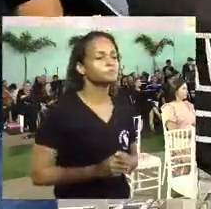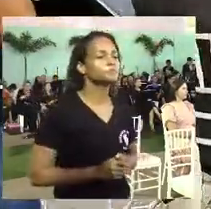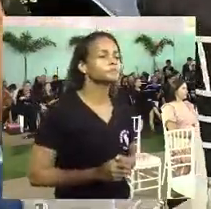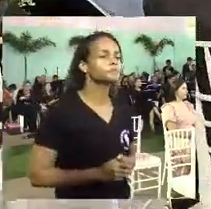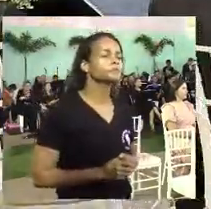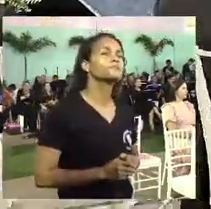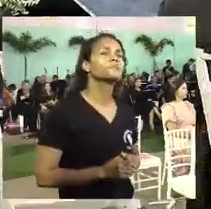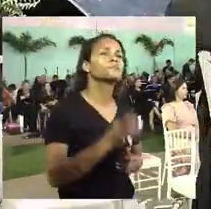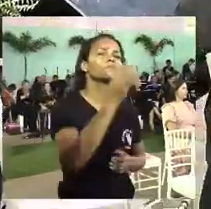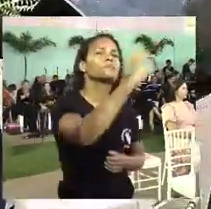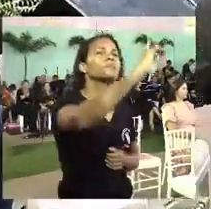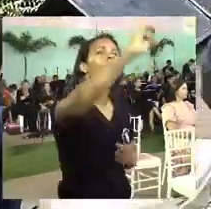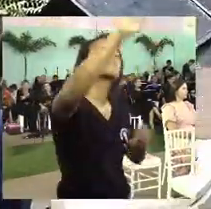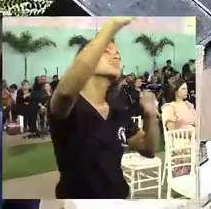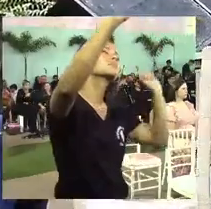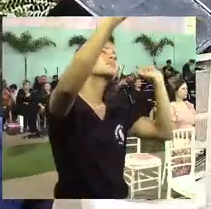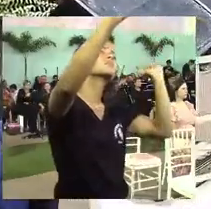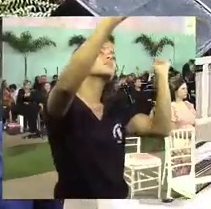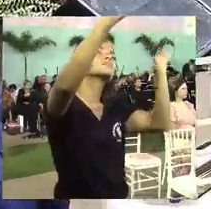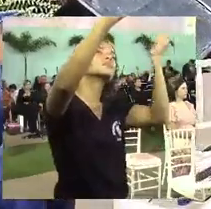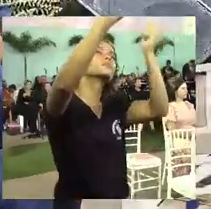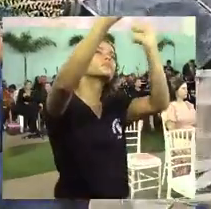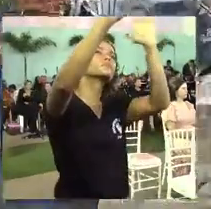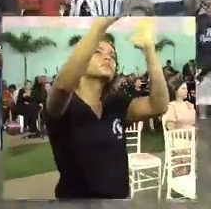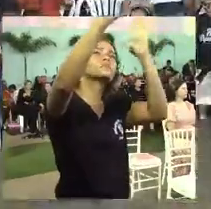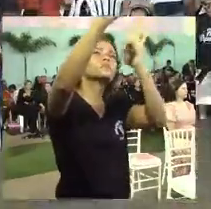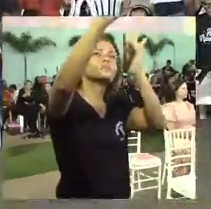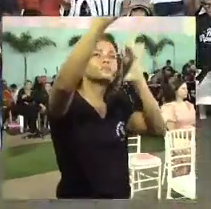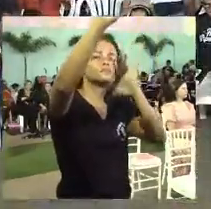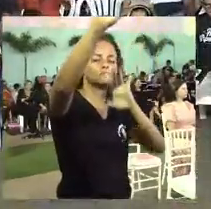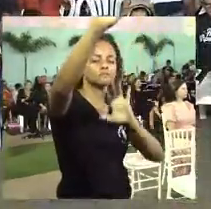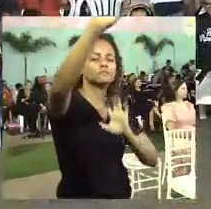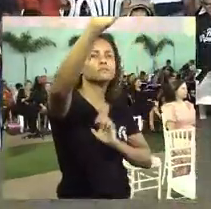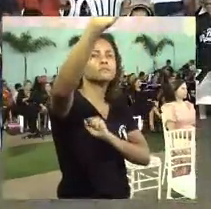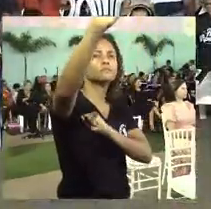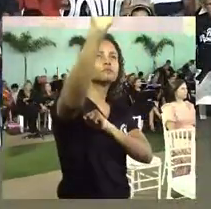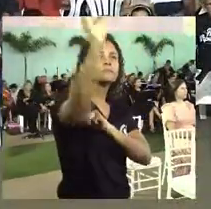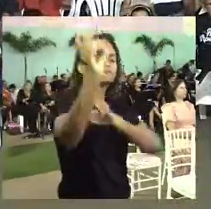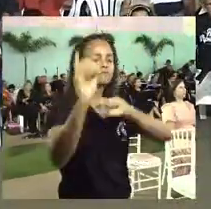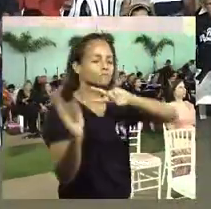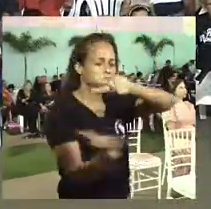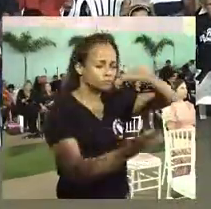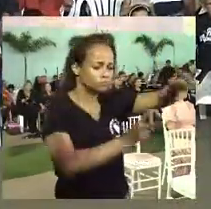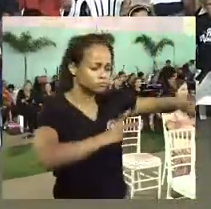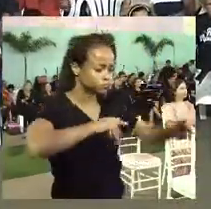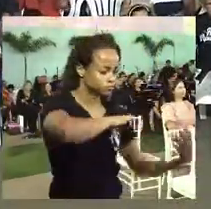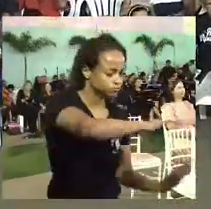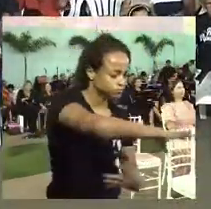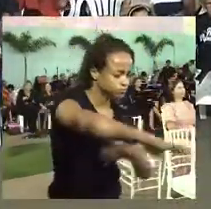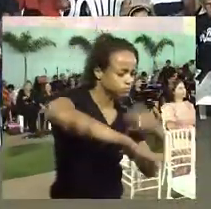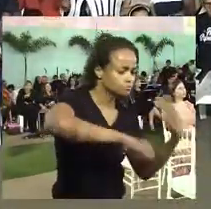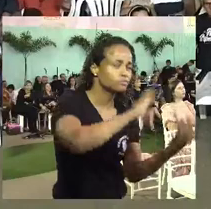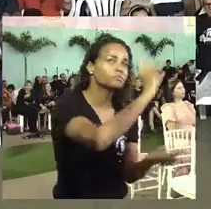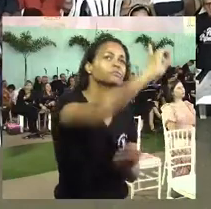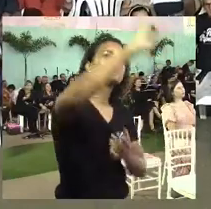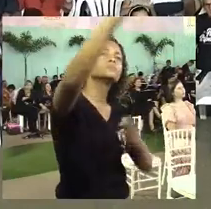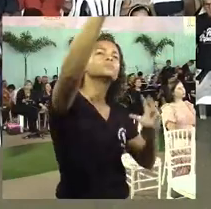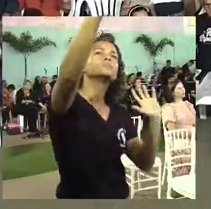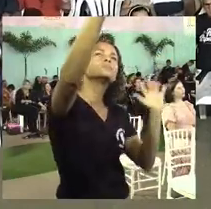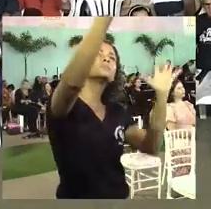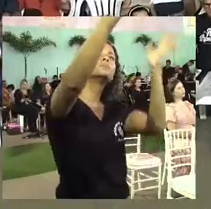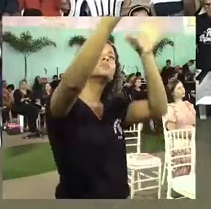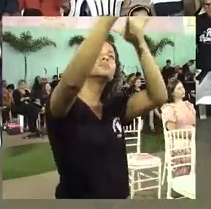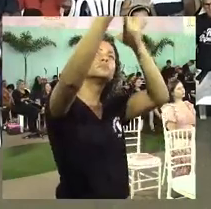eu te adorarei no mar no vento temporal te adorarei